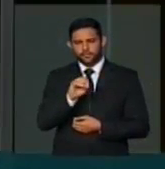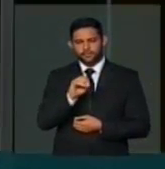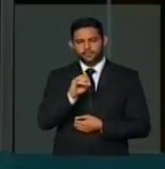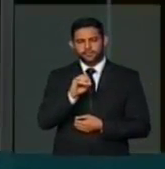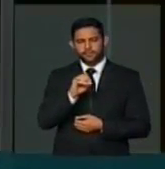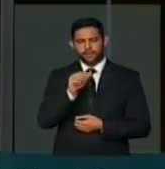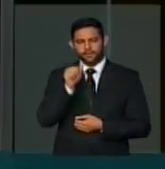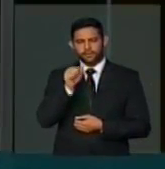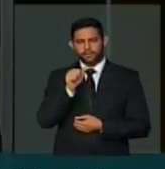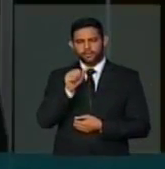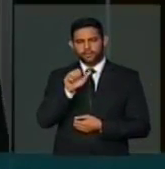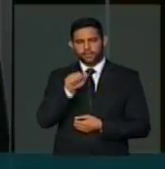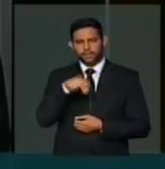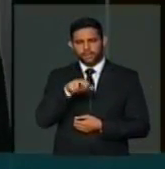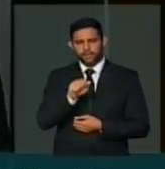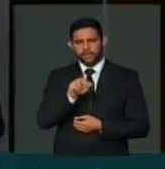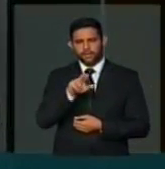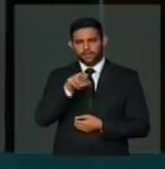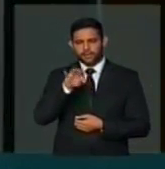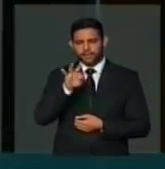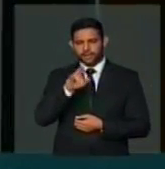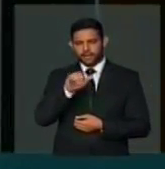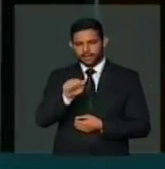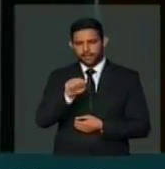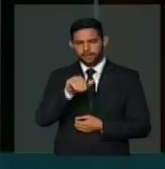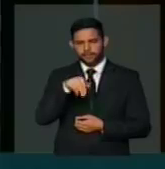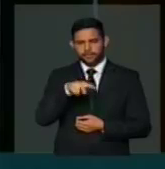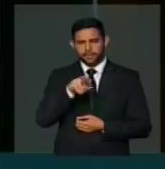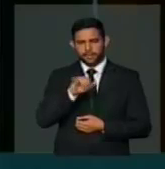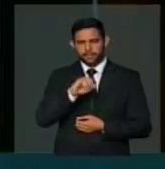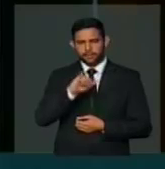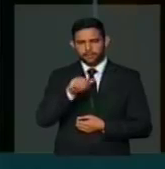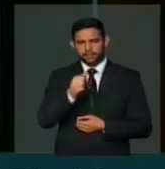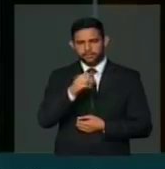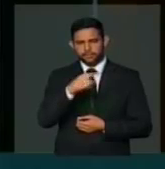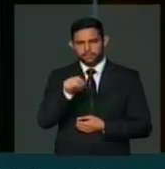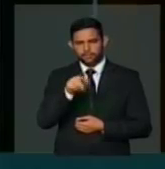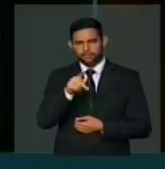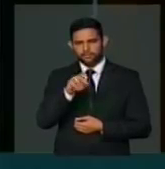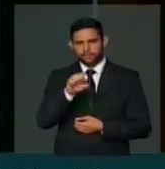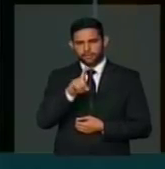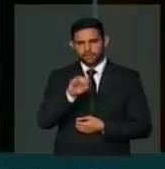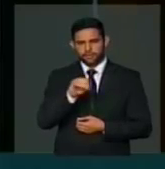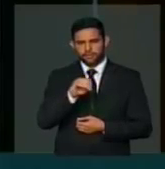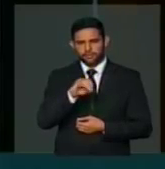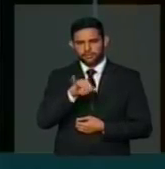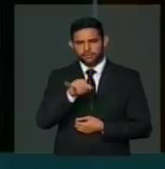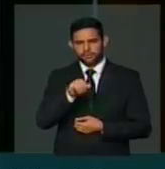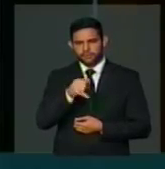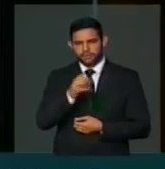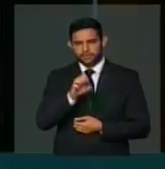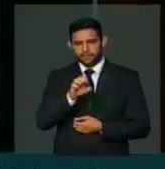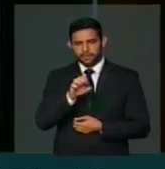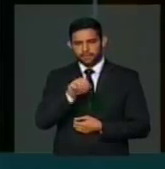Dona Ana, Renata, Maria Eduarda, João, Pedro, Zé e Miguel,